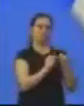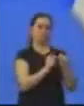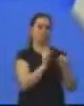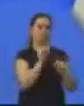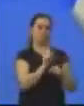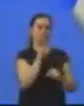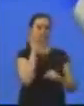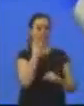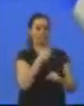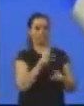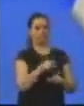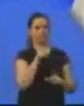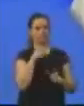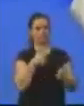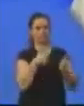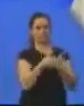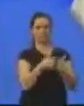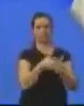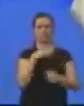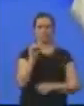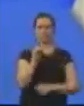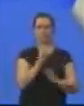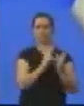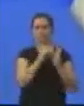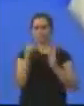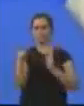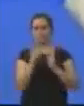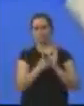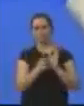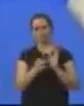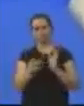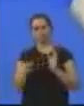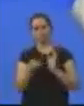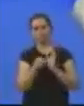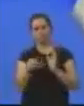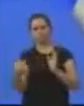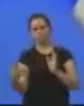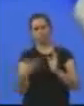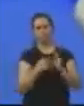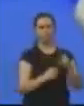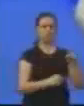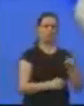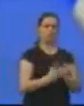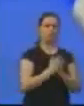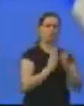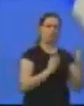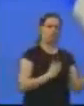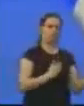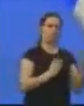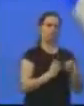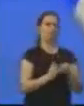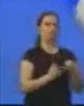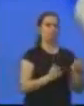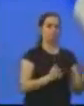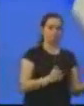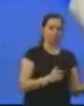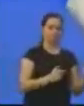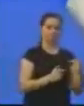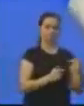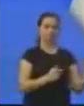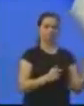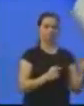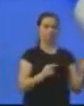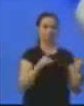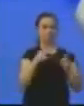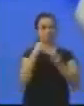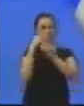acontecer? Quando x vai para perto de zero pela direita, foi para mais infinito. E quando x vai para zero pela esquerda, foi para menos infinito. Bom,